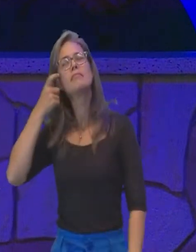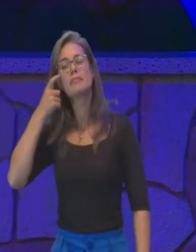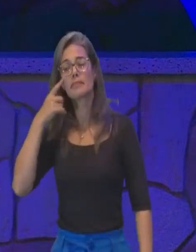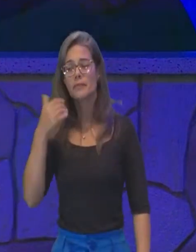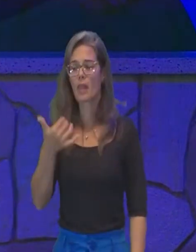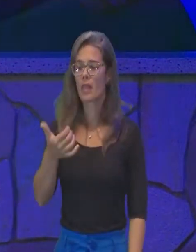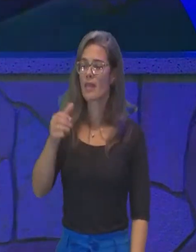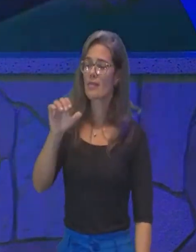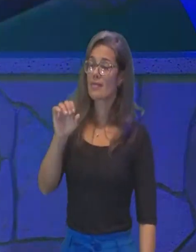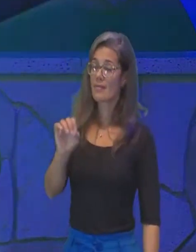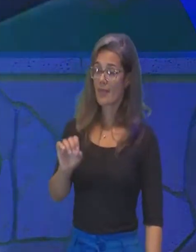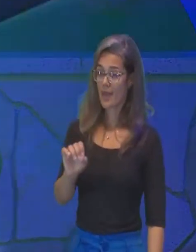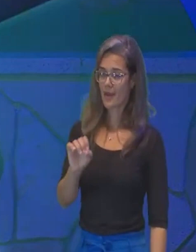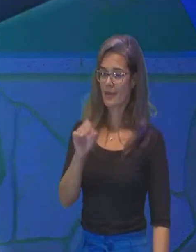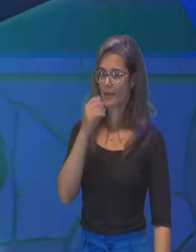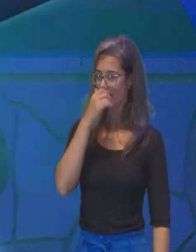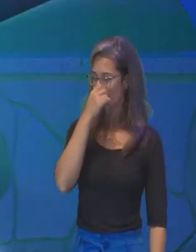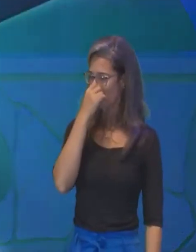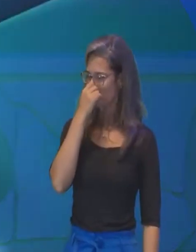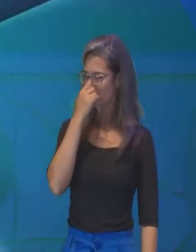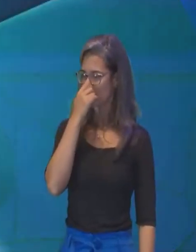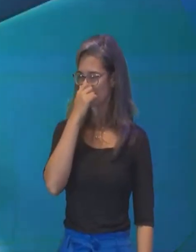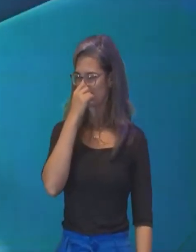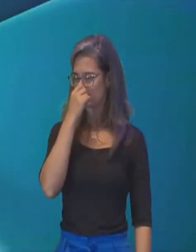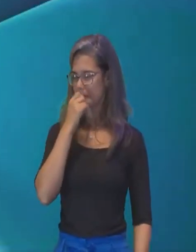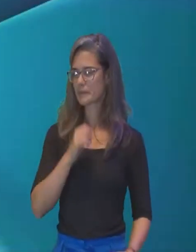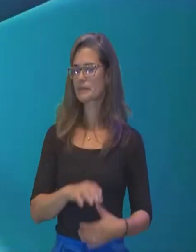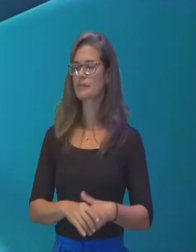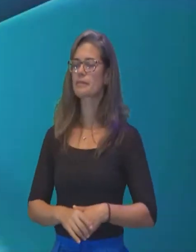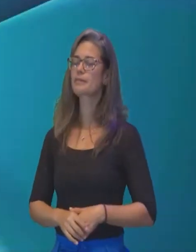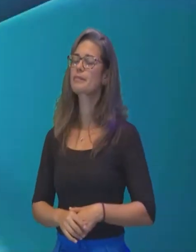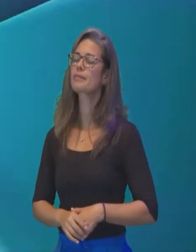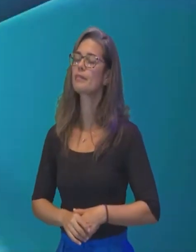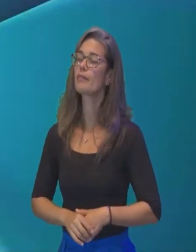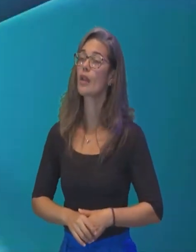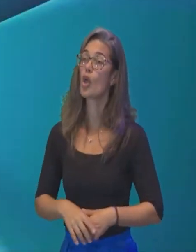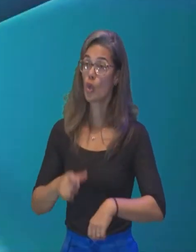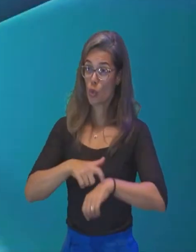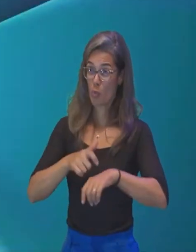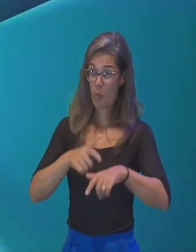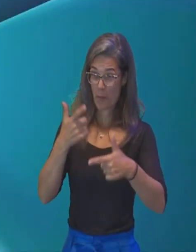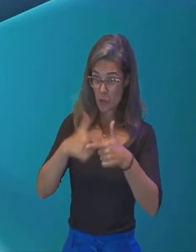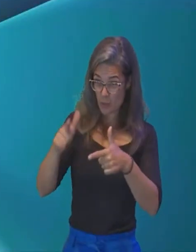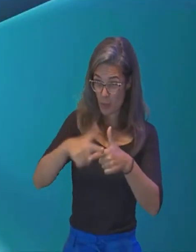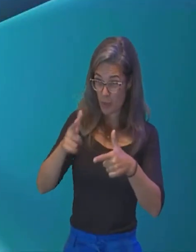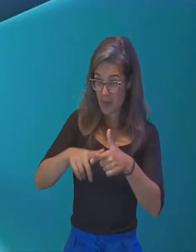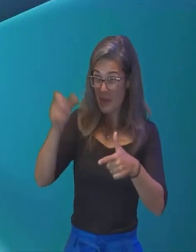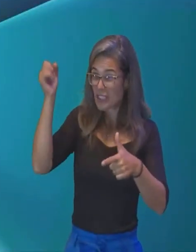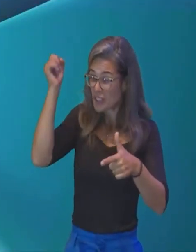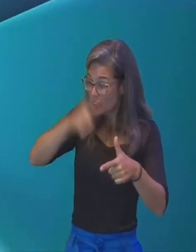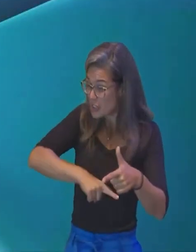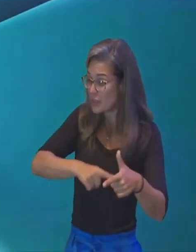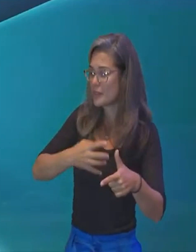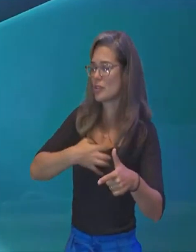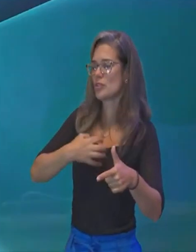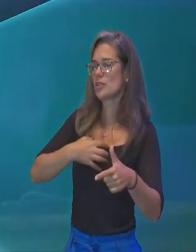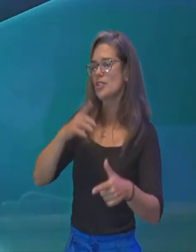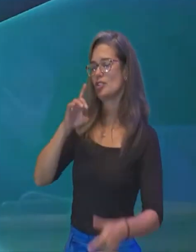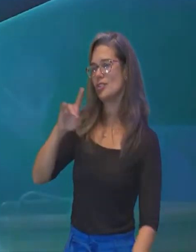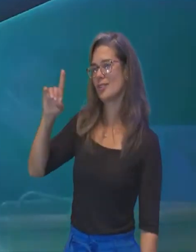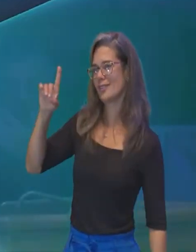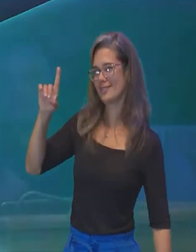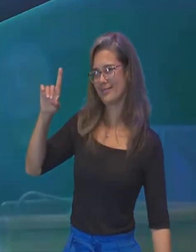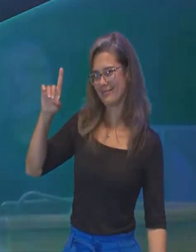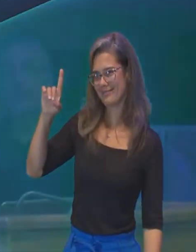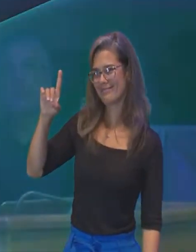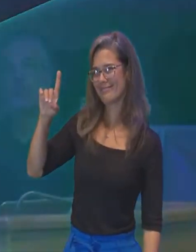10. Na turbulência, é difícil perceber a presença de Deus. Só quando passou o vento suave, Elias pôde